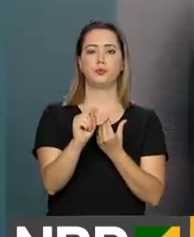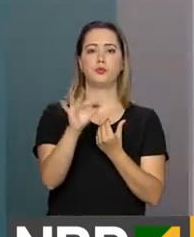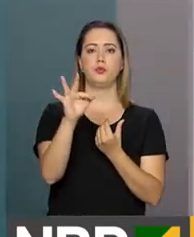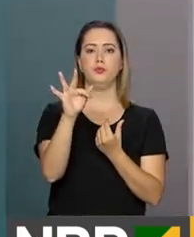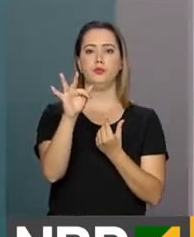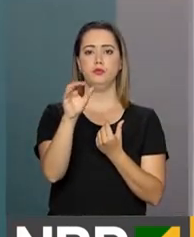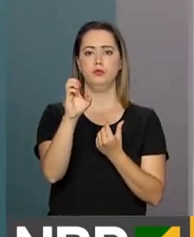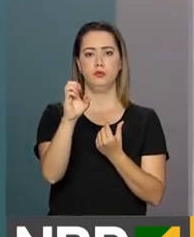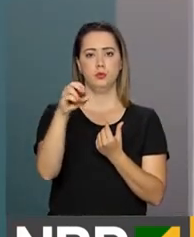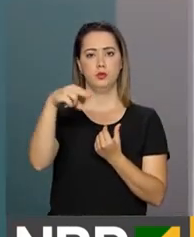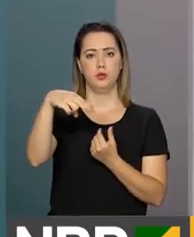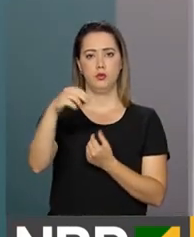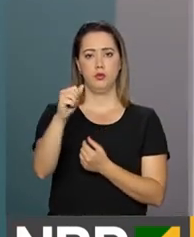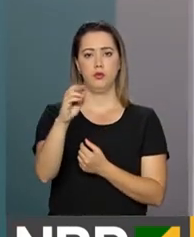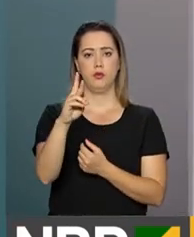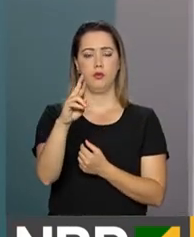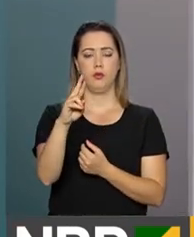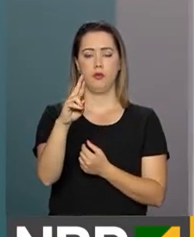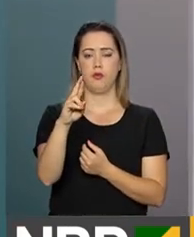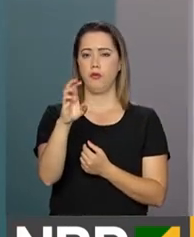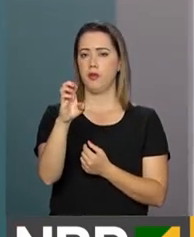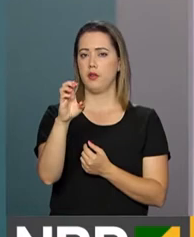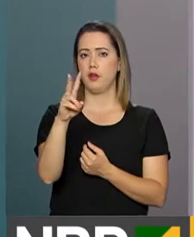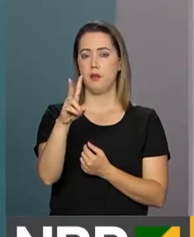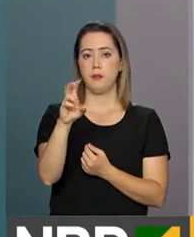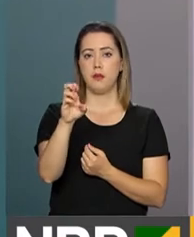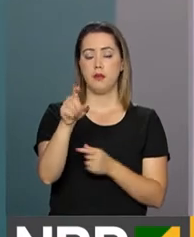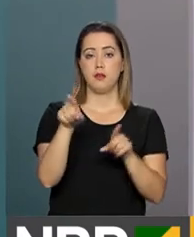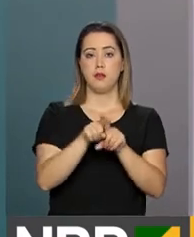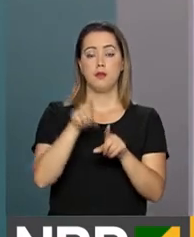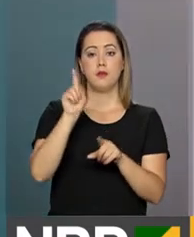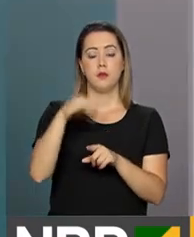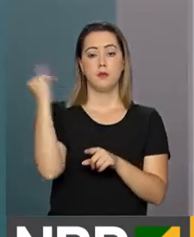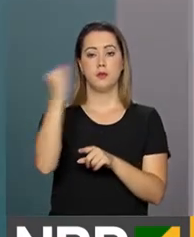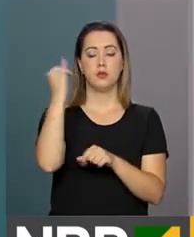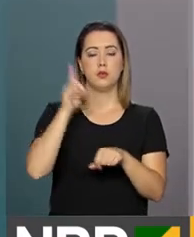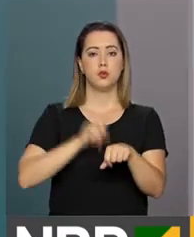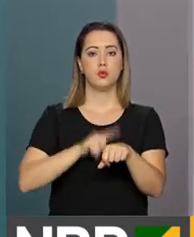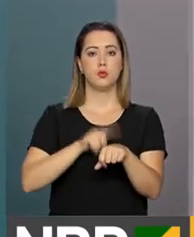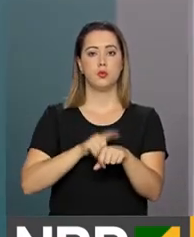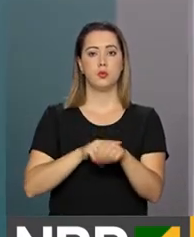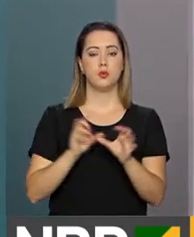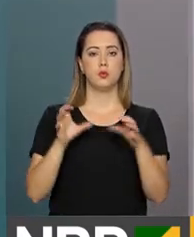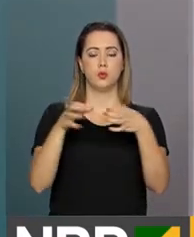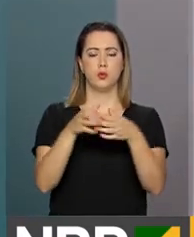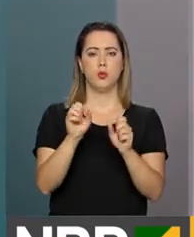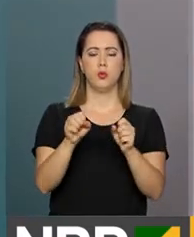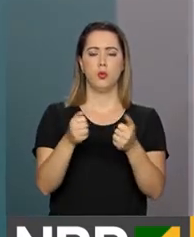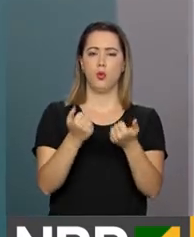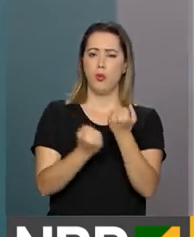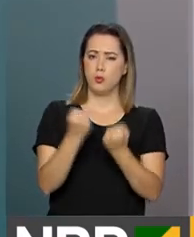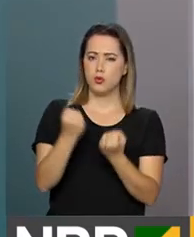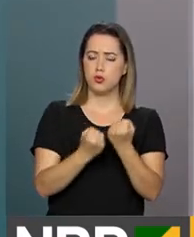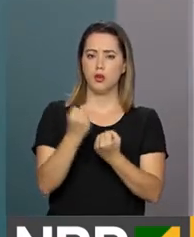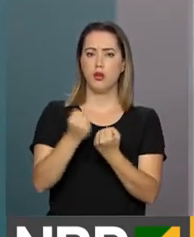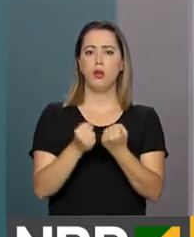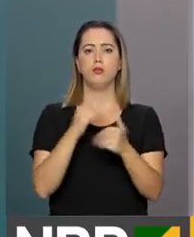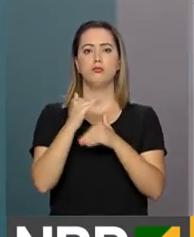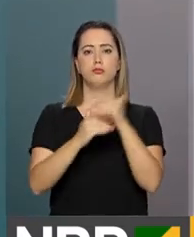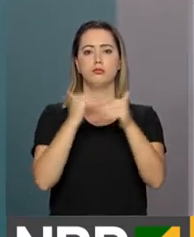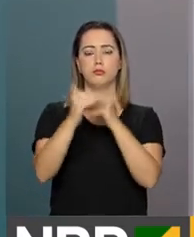no momento muito oportuno para o setor automotivo vocês sabem que está crescendo sensivelmente a